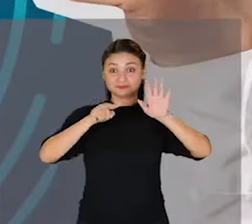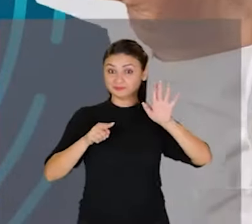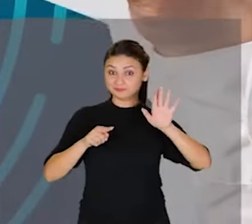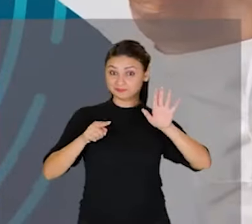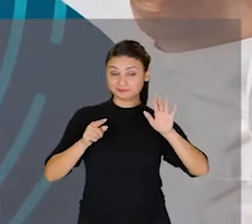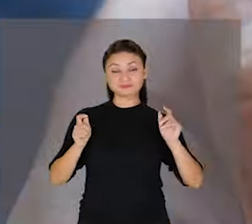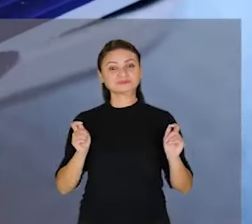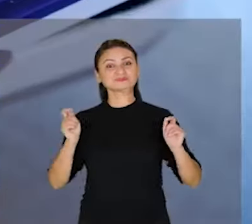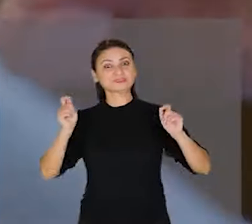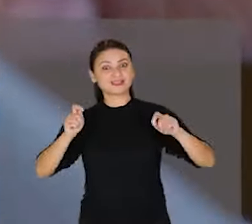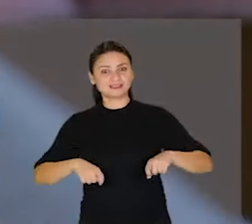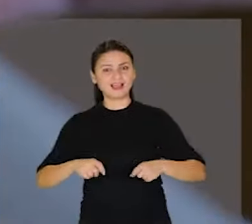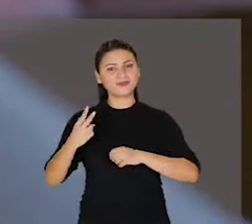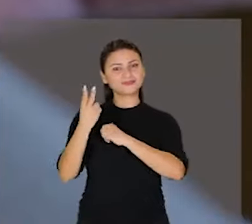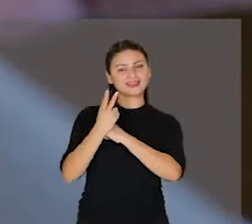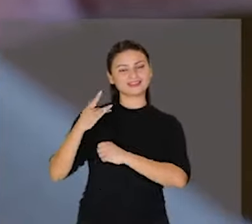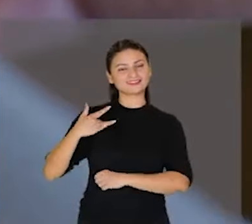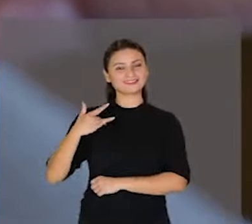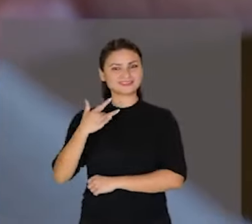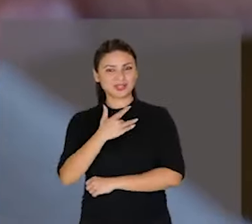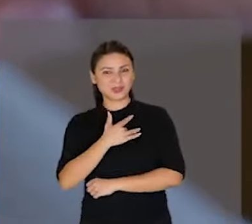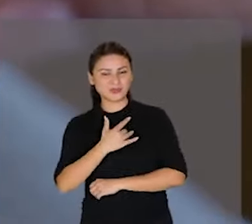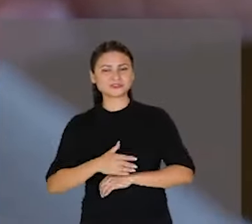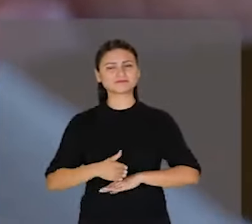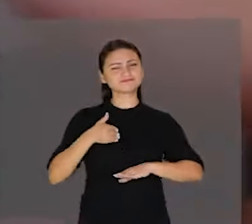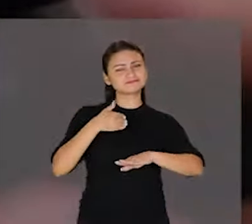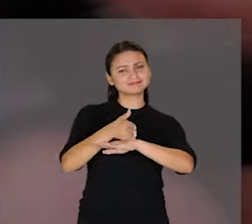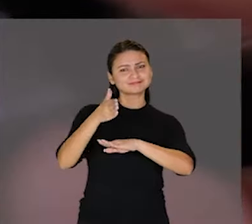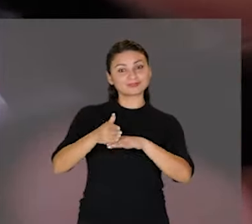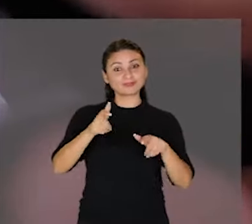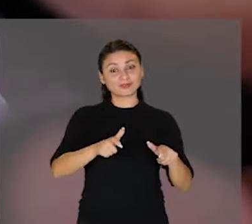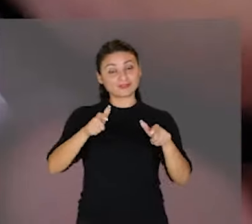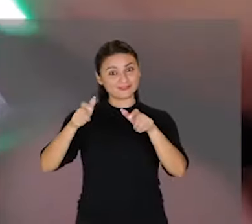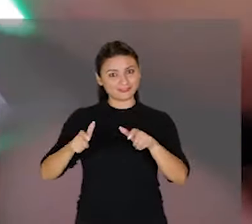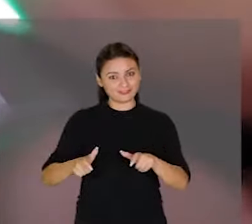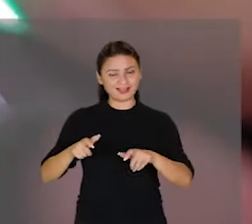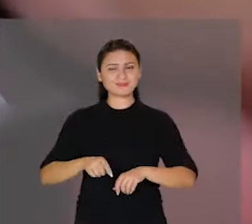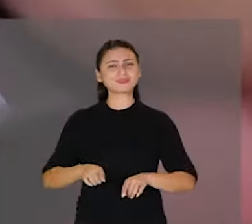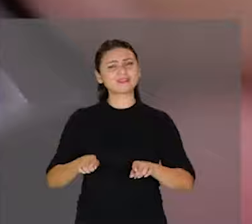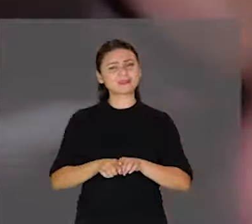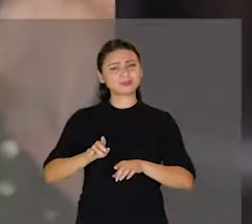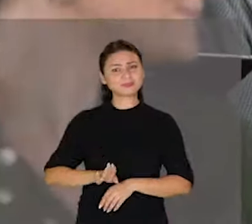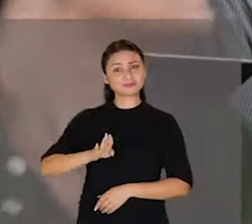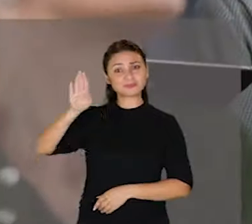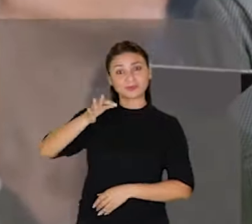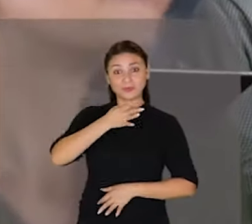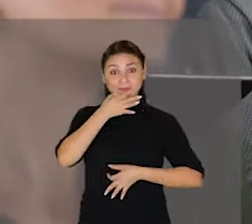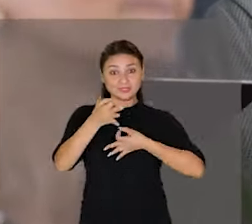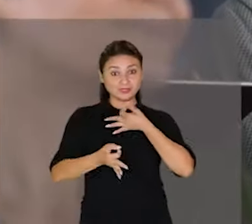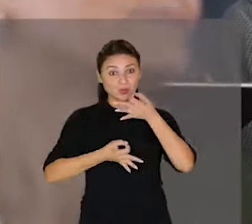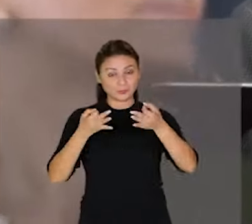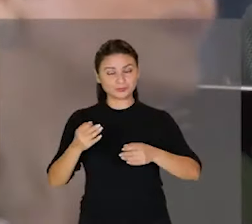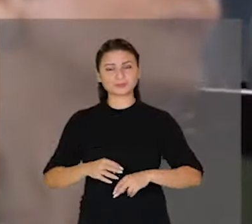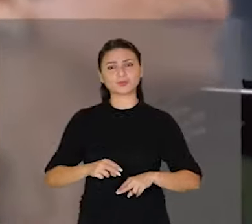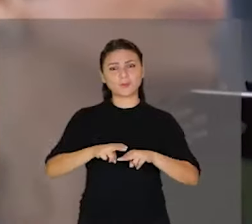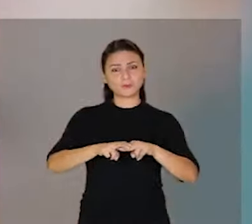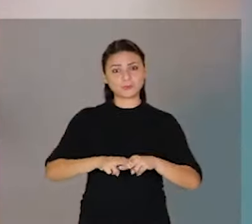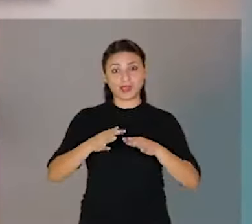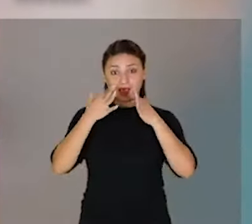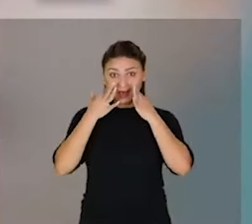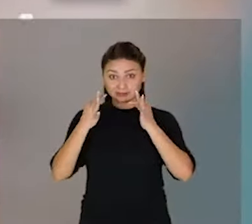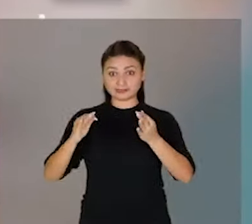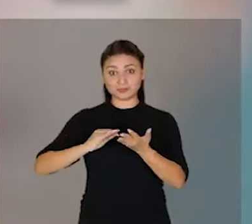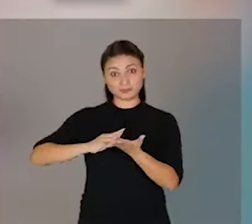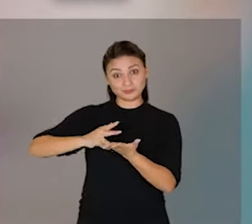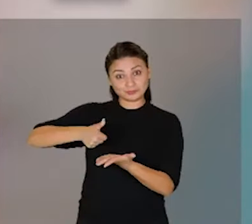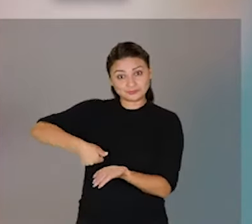Com a ponta dos dedos, é possível cuidar da saúde, acessar lugares e fazer sua voz ser ouvida. Por